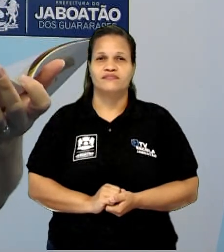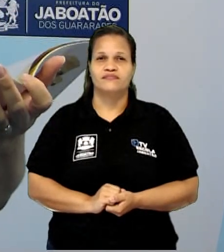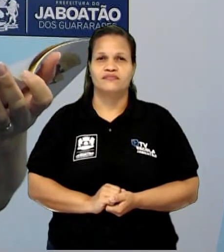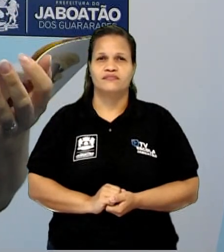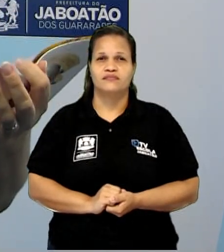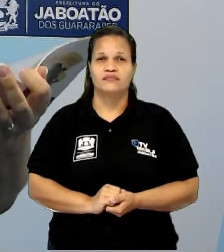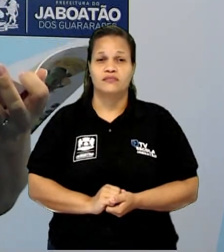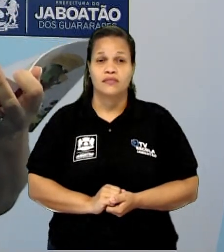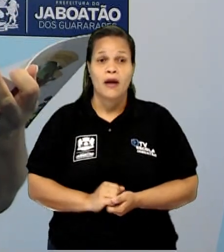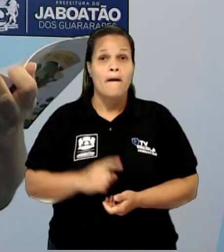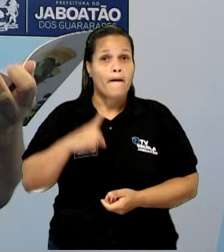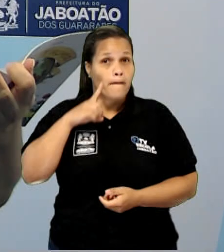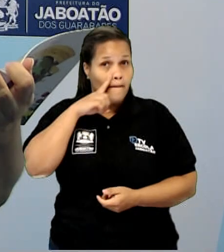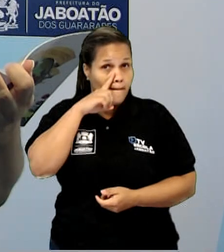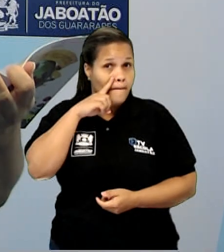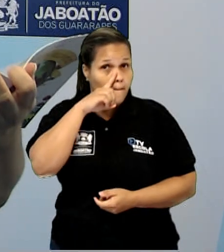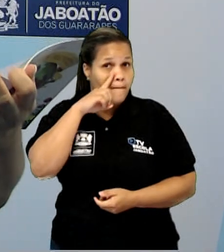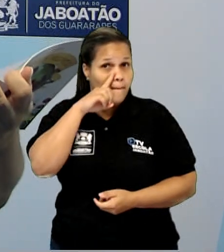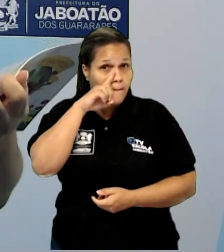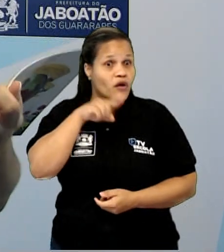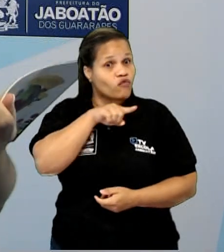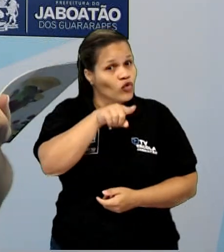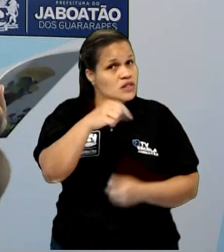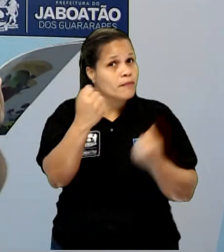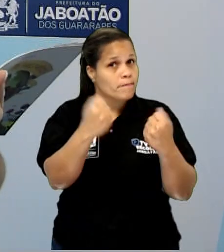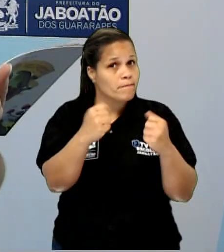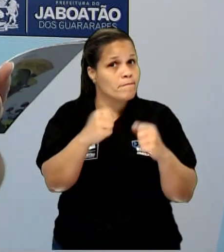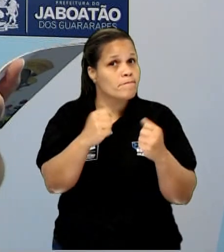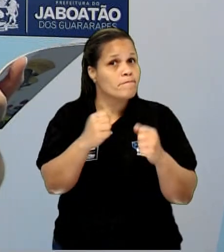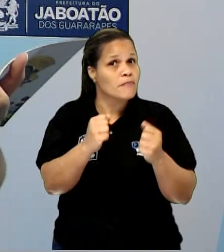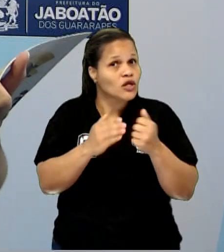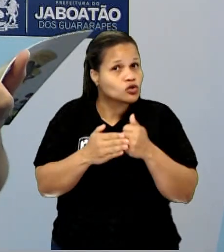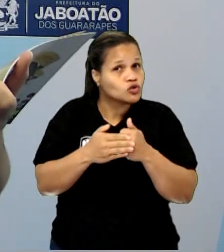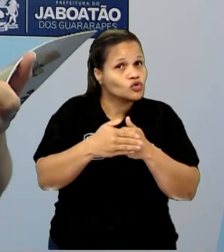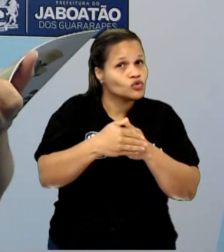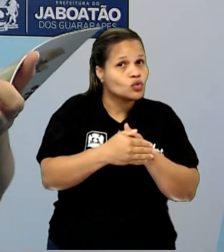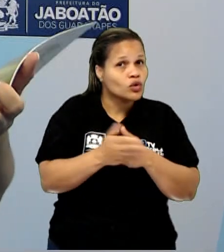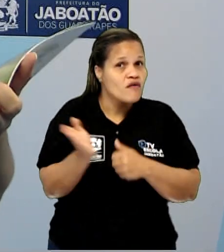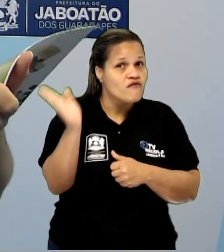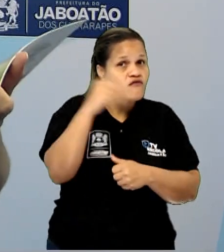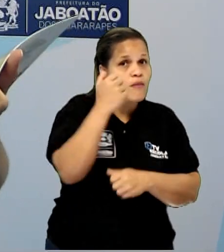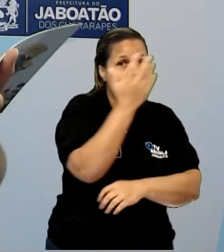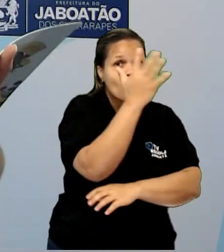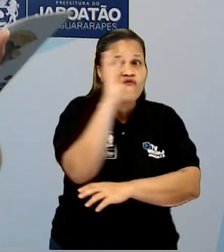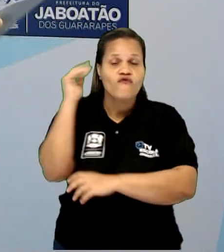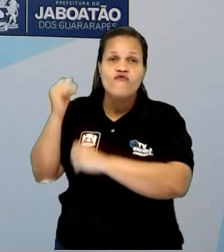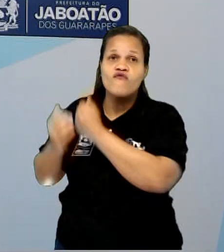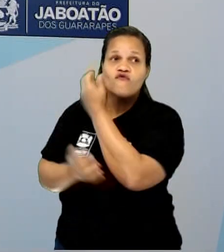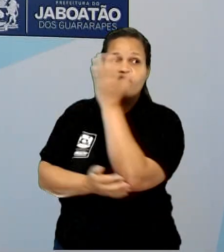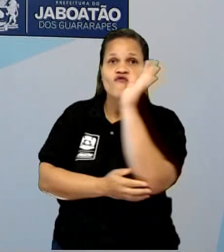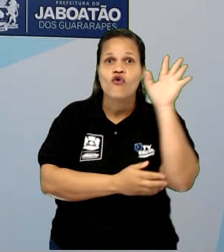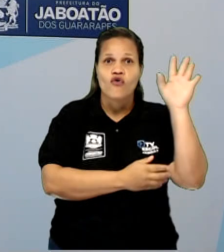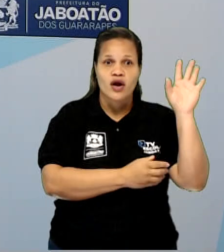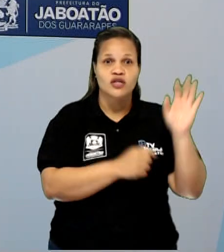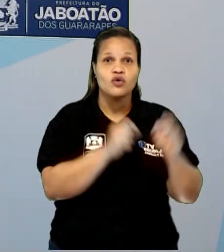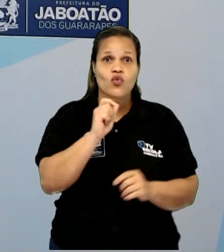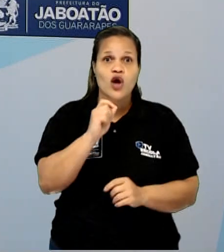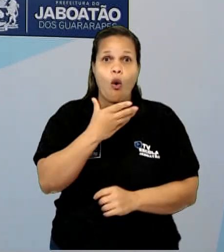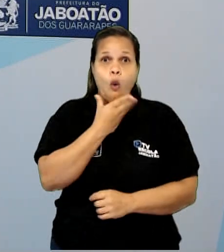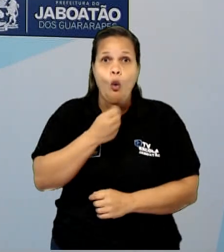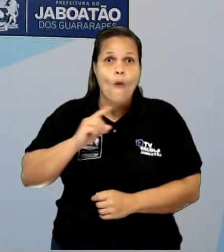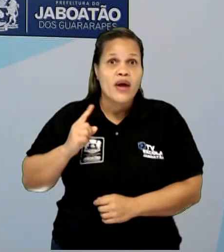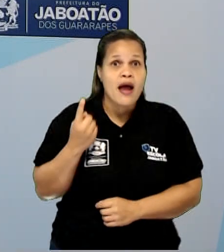Ele é muito perigoso, é melhor se esconder. Me levou para a floresta, tentando me proteger. Me falou de um gigante que lhe